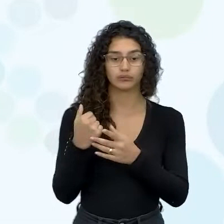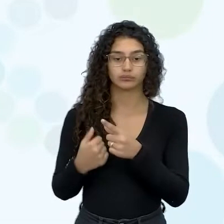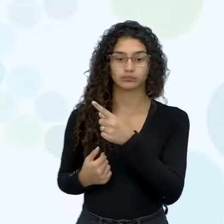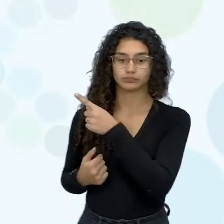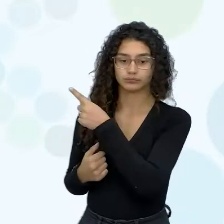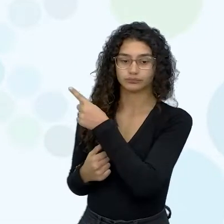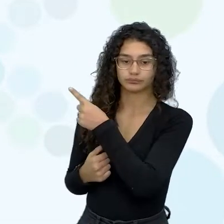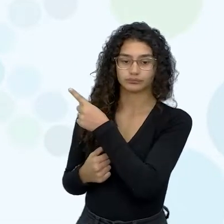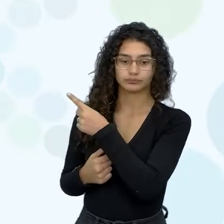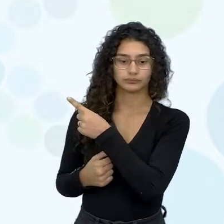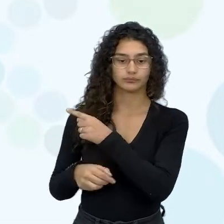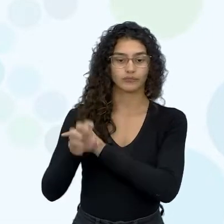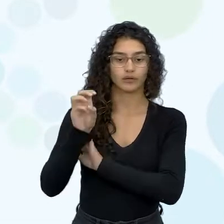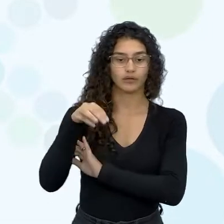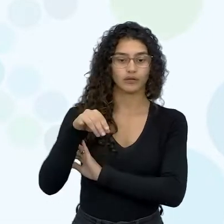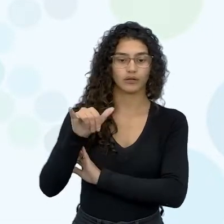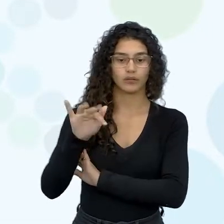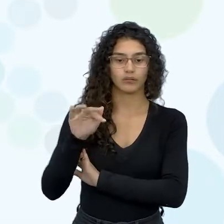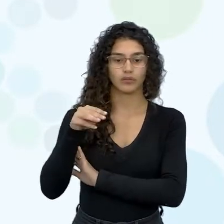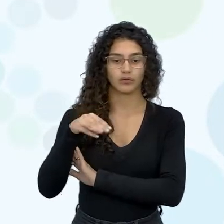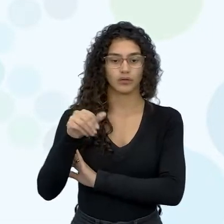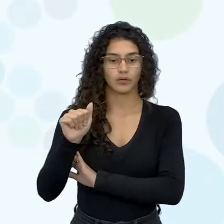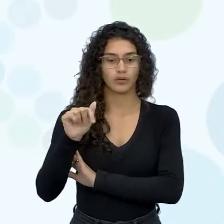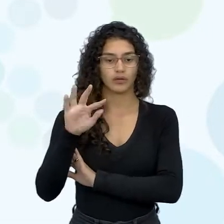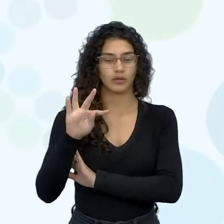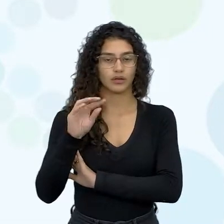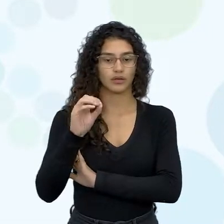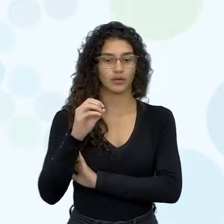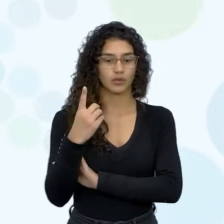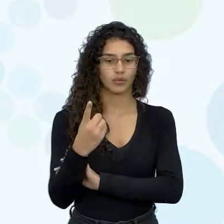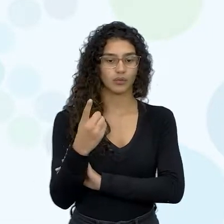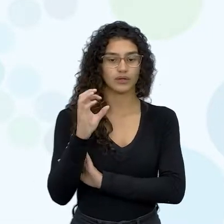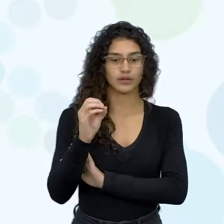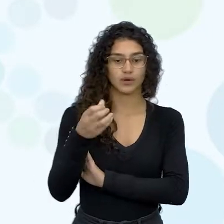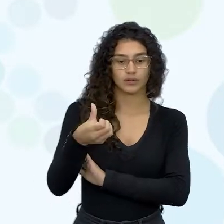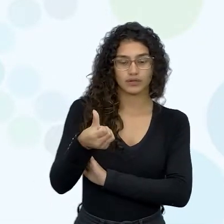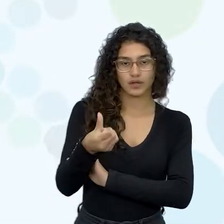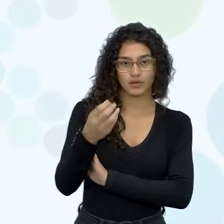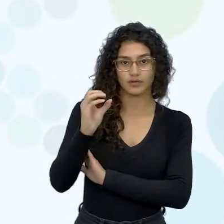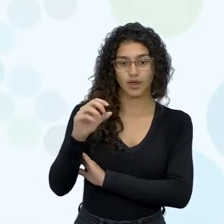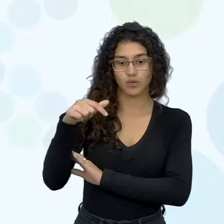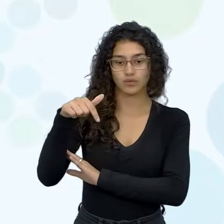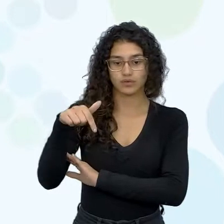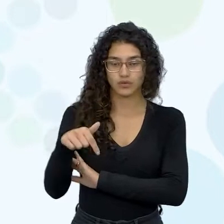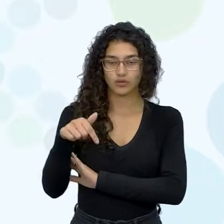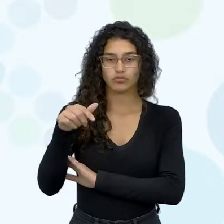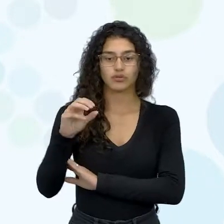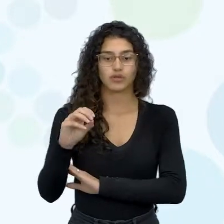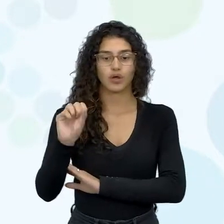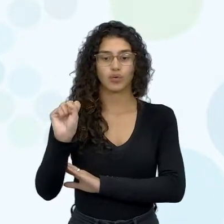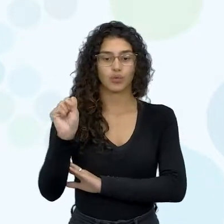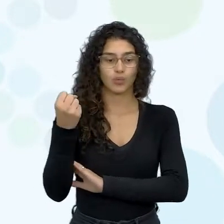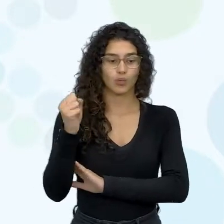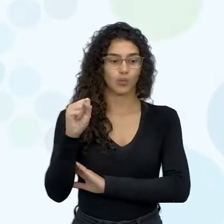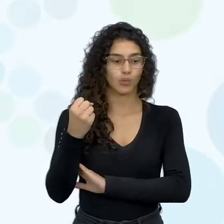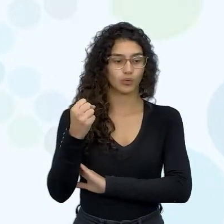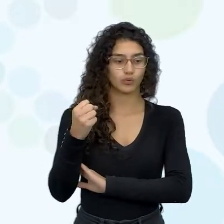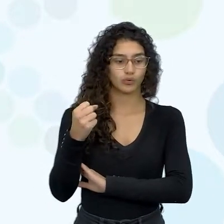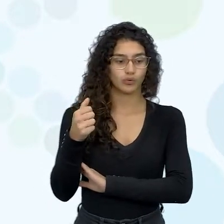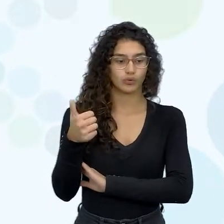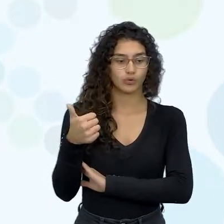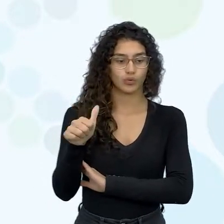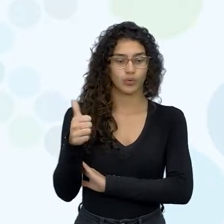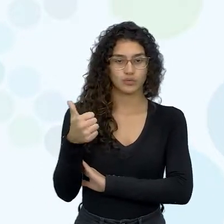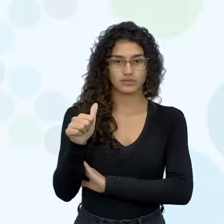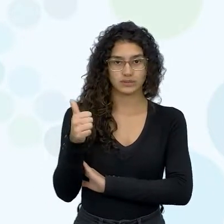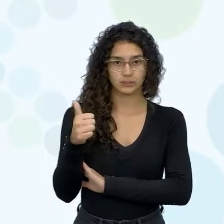essas daqui, ó. MFMAT 01, 06, 07, 08 e